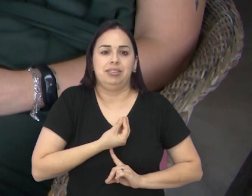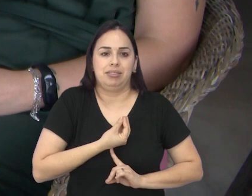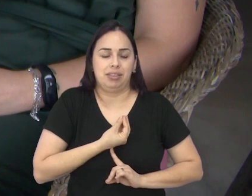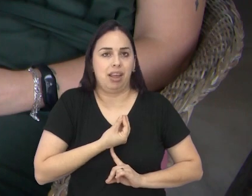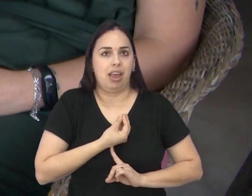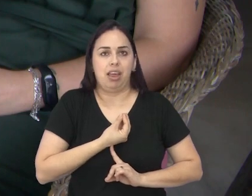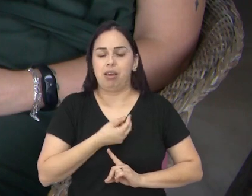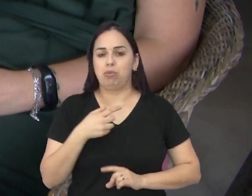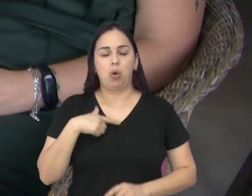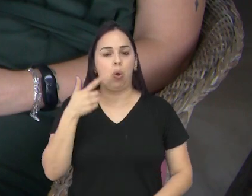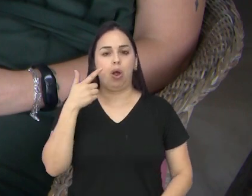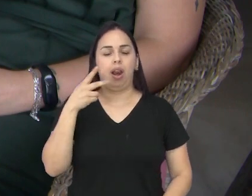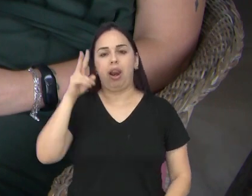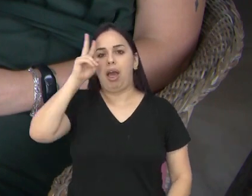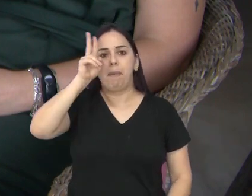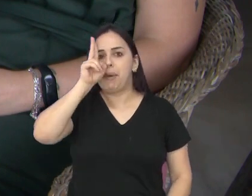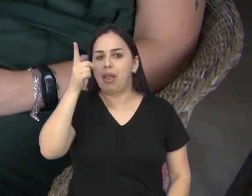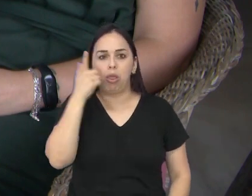me lembrar